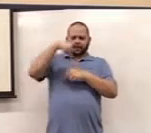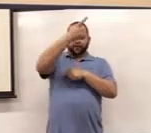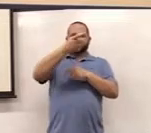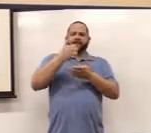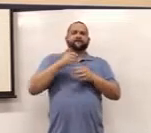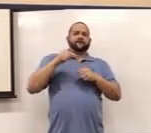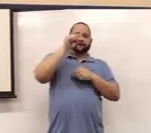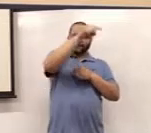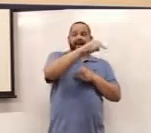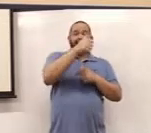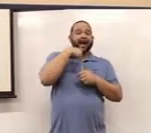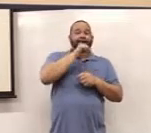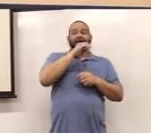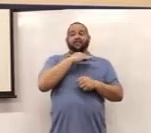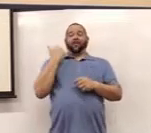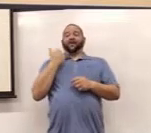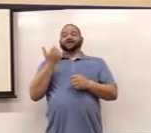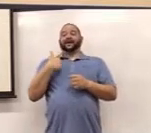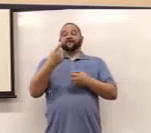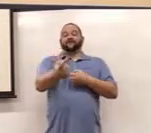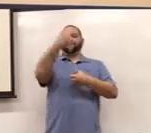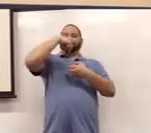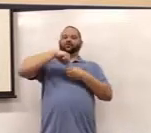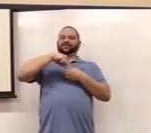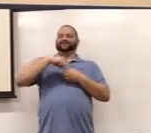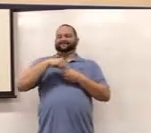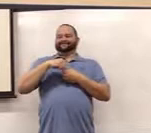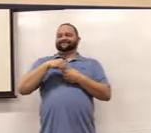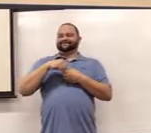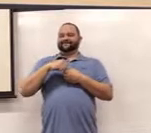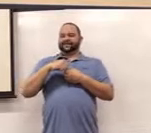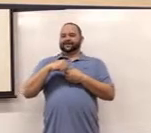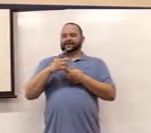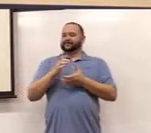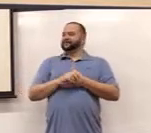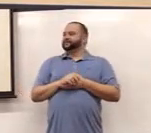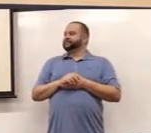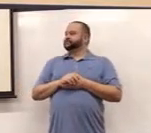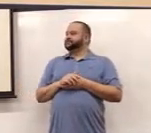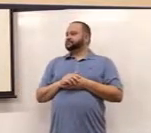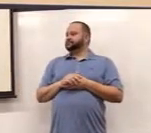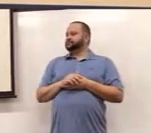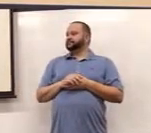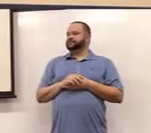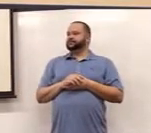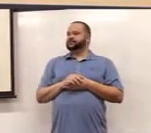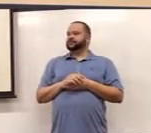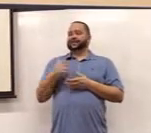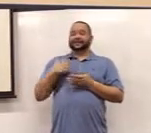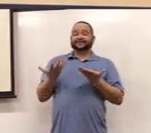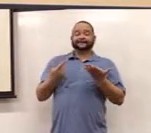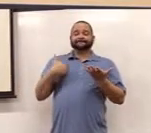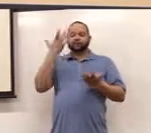de ir para lá, a mãe dele morre. E aí ele volta para Bonn. E a gente não